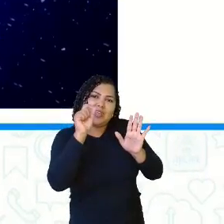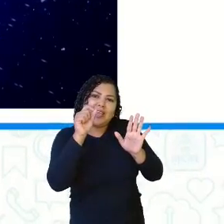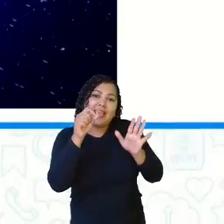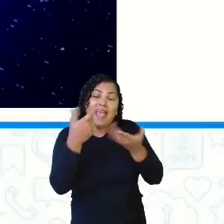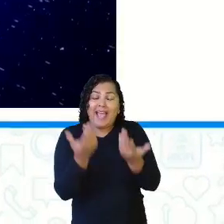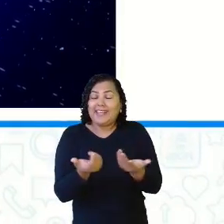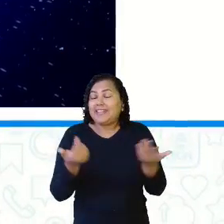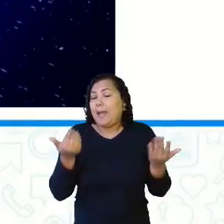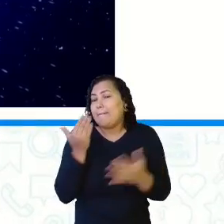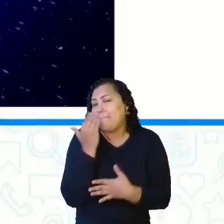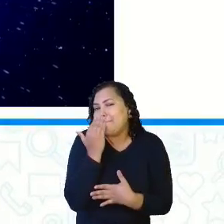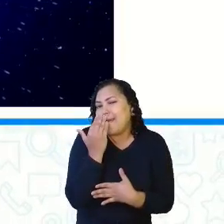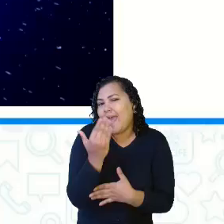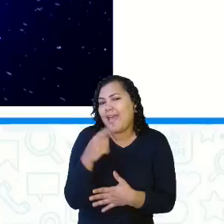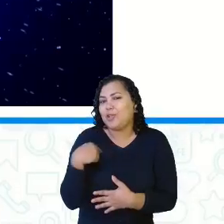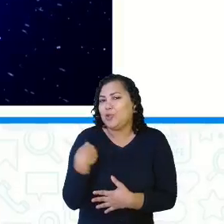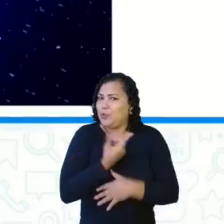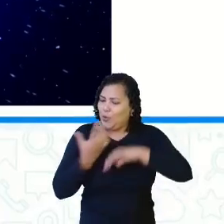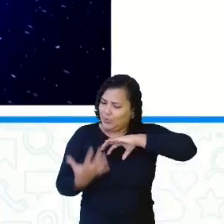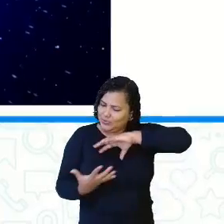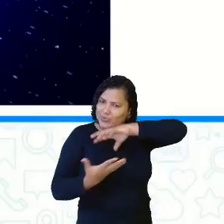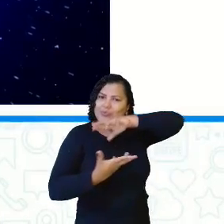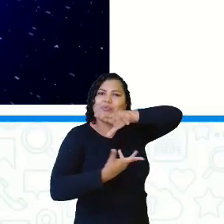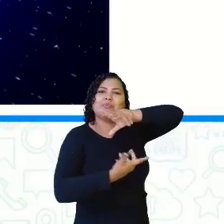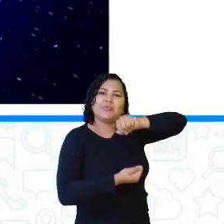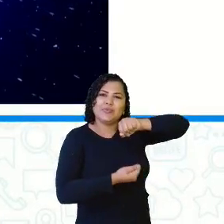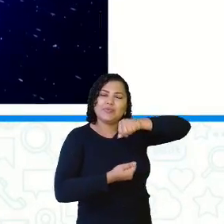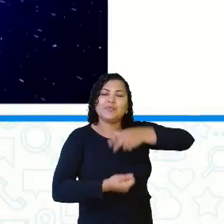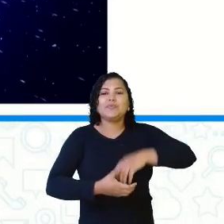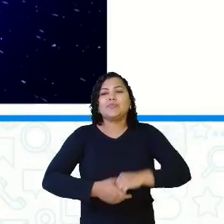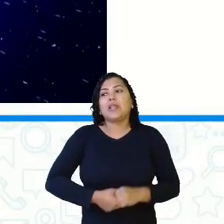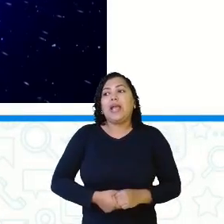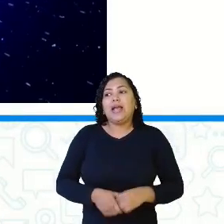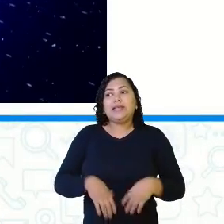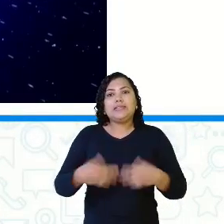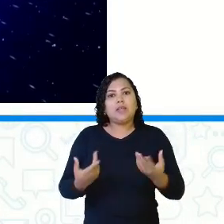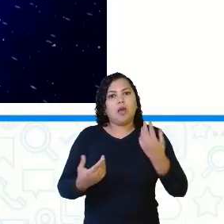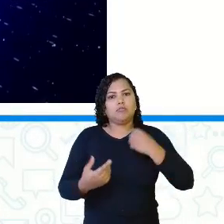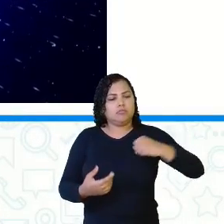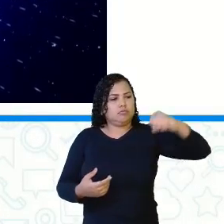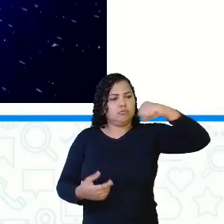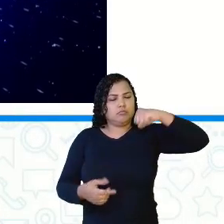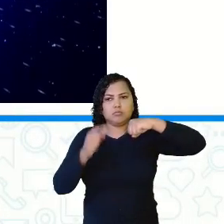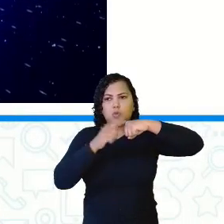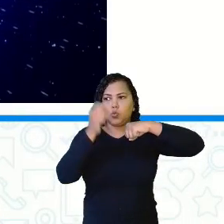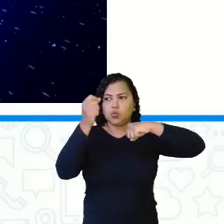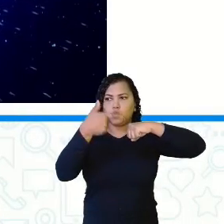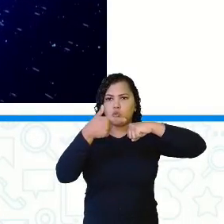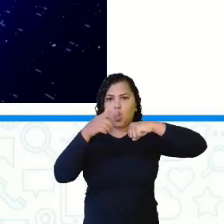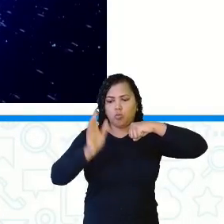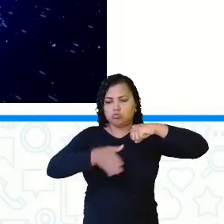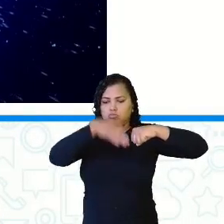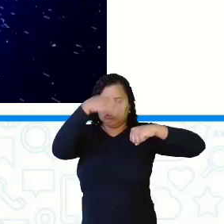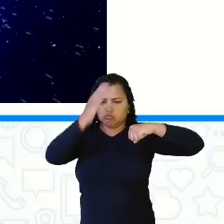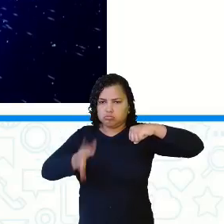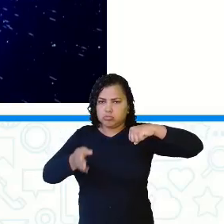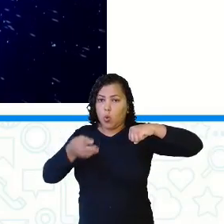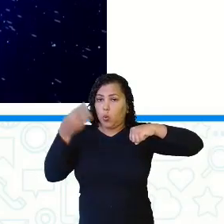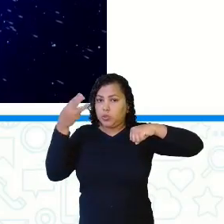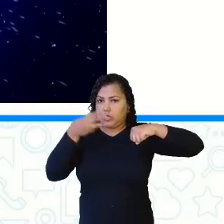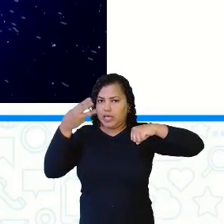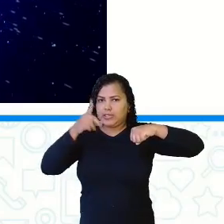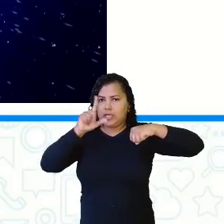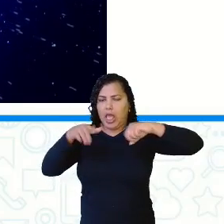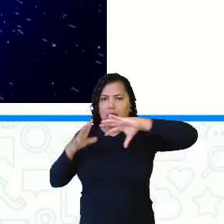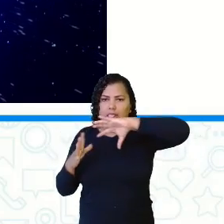próximo, né, do nosso planeta, ele chega mais junto ao sistema e a gente vê o nosso planeta Terra aí, uma imagem do